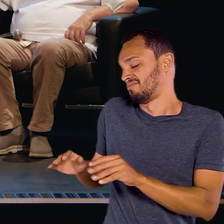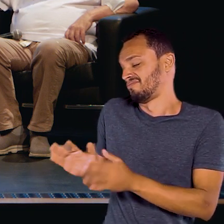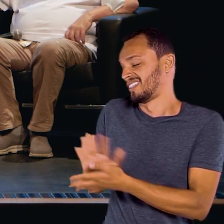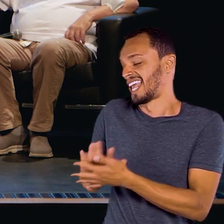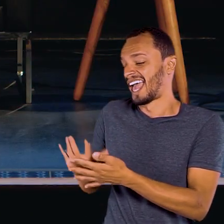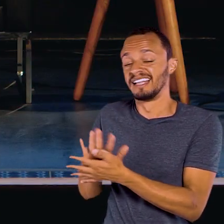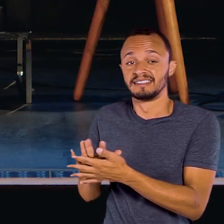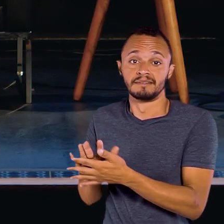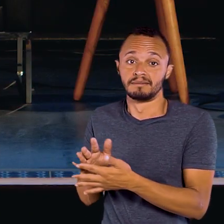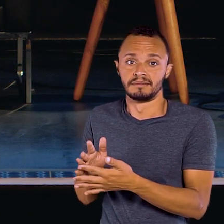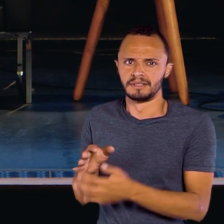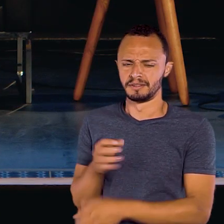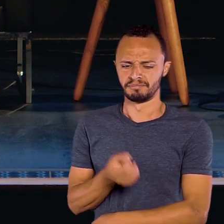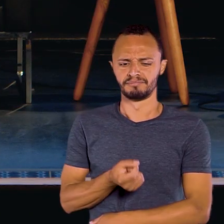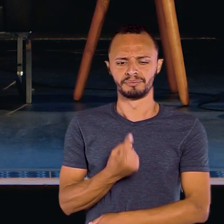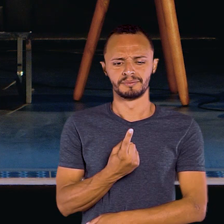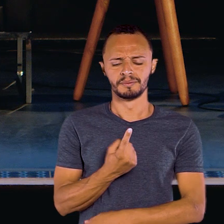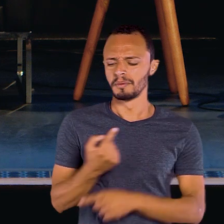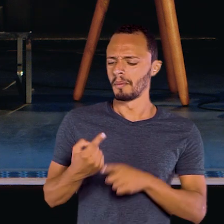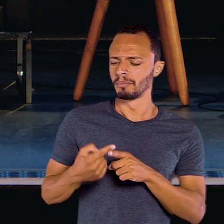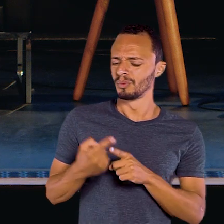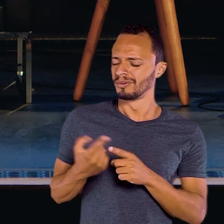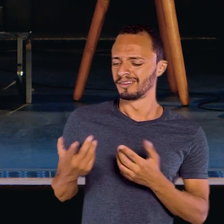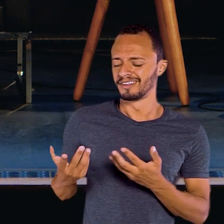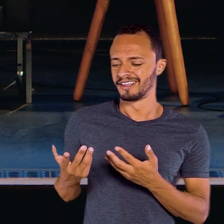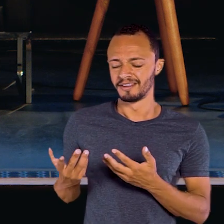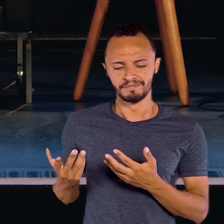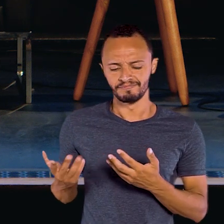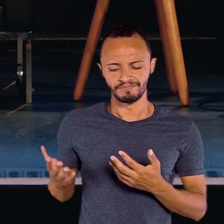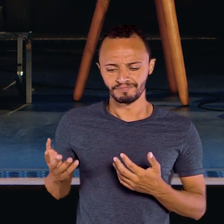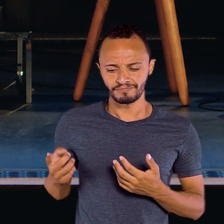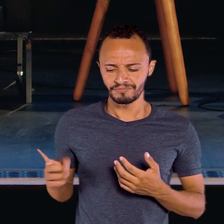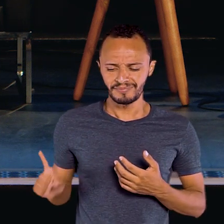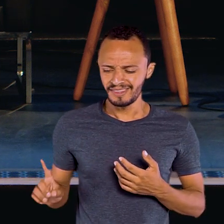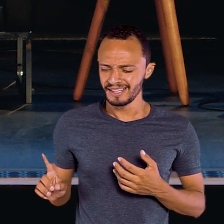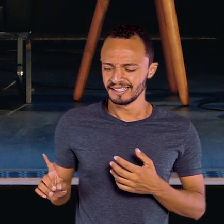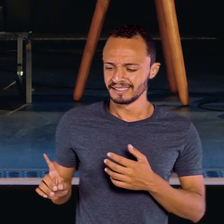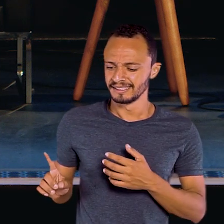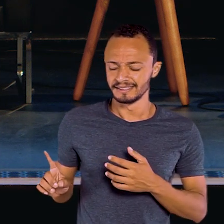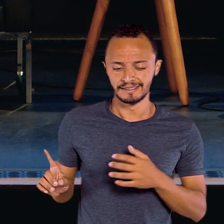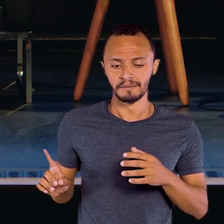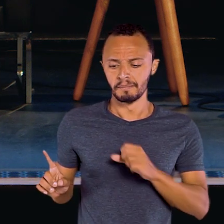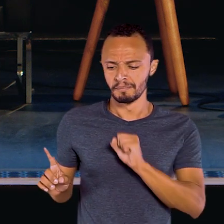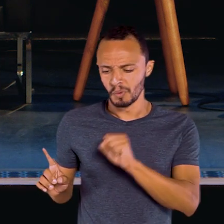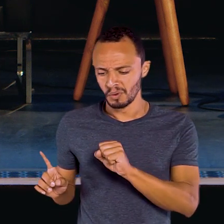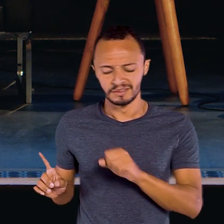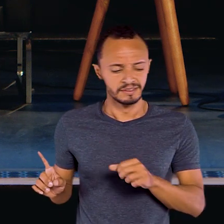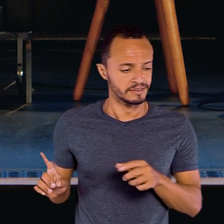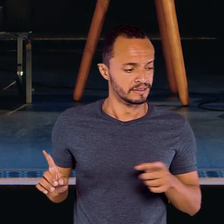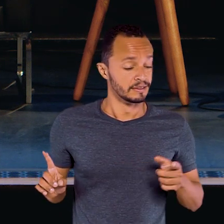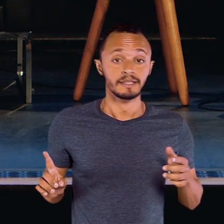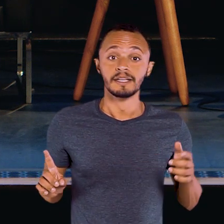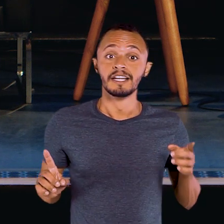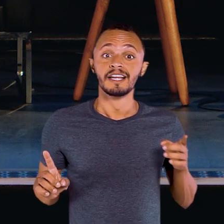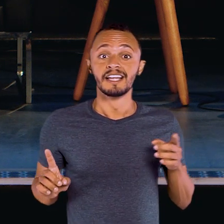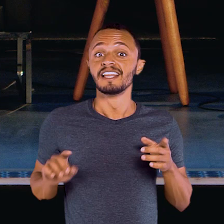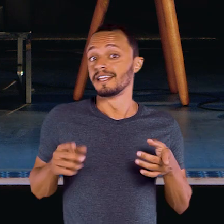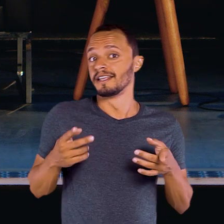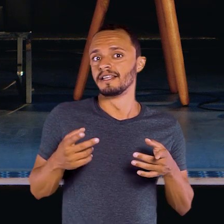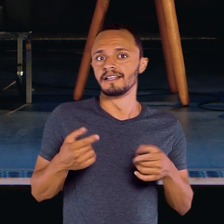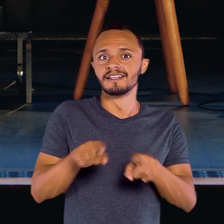referências. E você faz referências, né? Pela primeira vez na tua obra, você faz referências a autores,